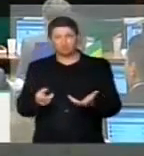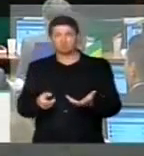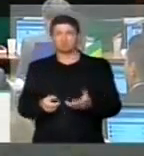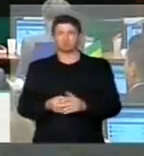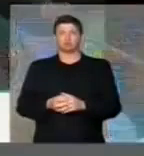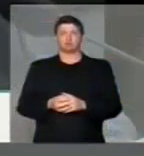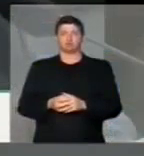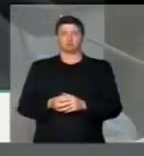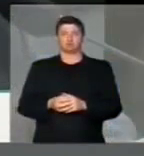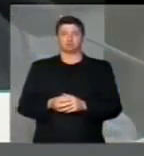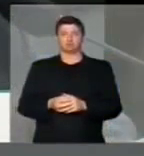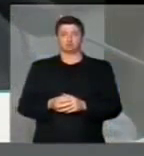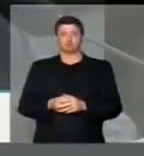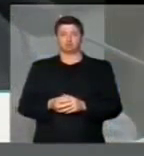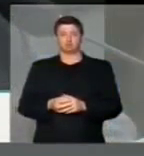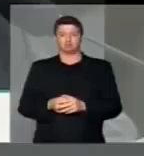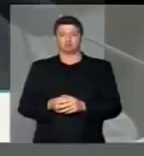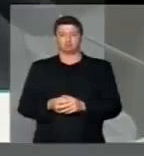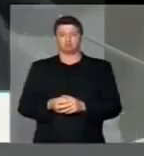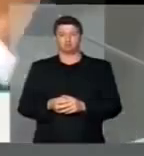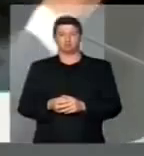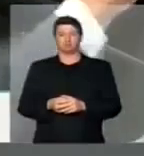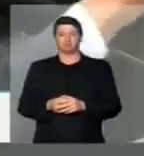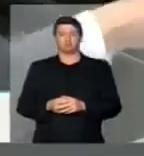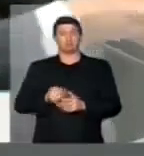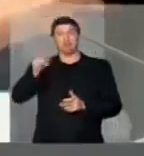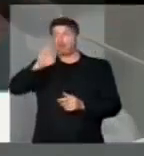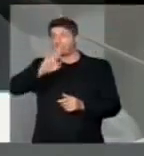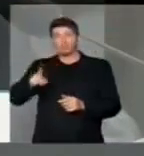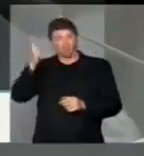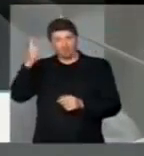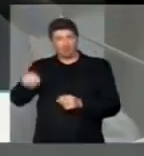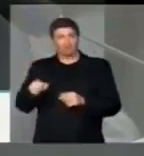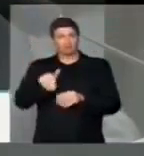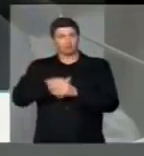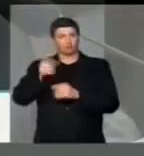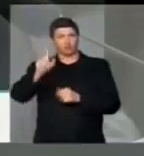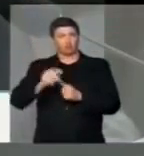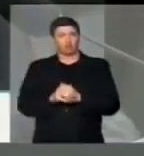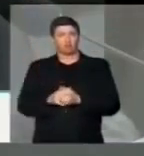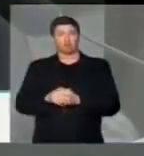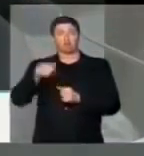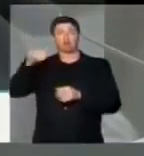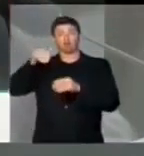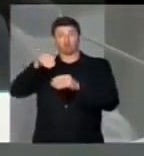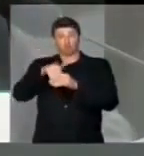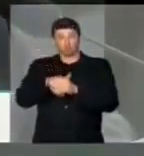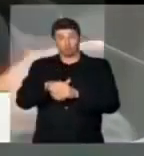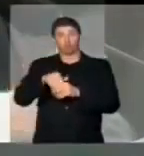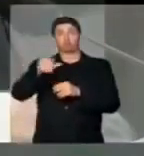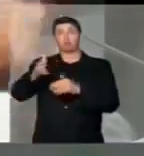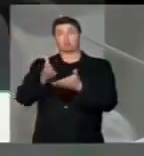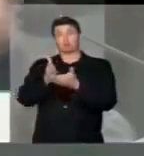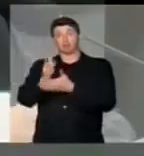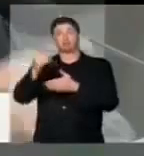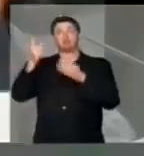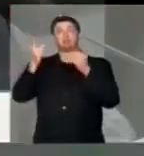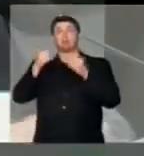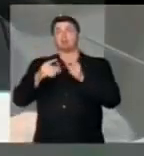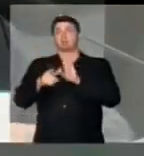Até quando esta narrativa? Vamos votar pelo impeachment dela. Vamos aceitar aqui com o deputado